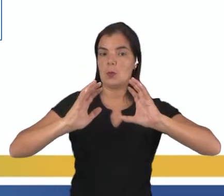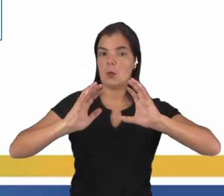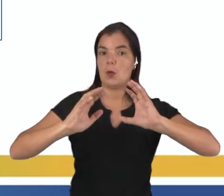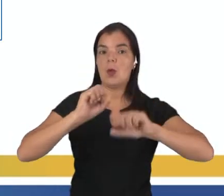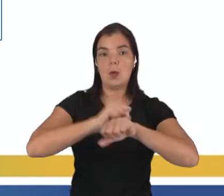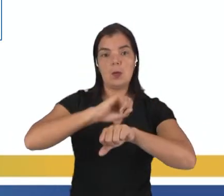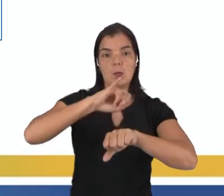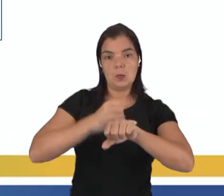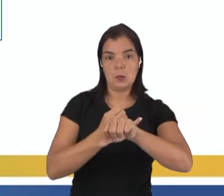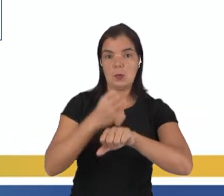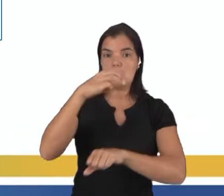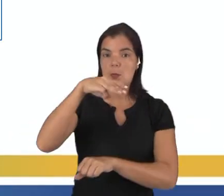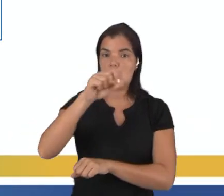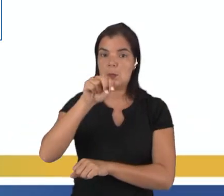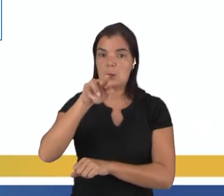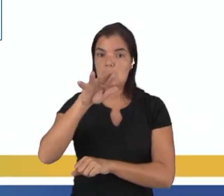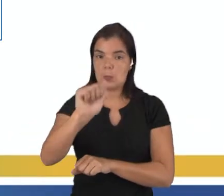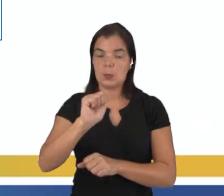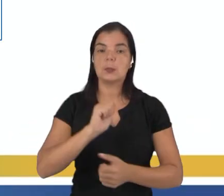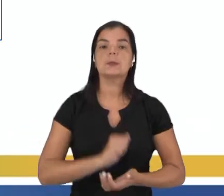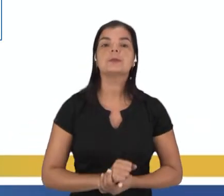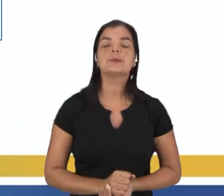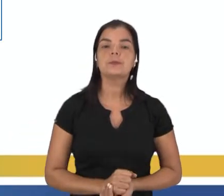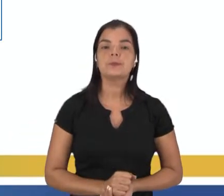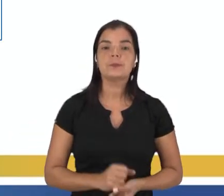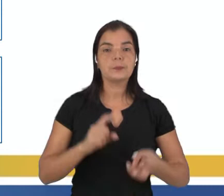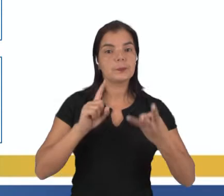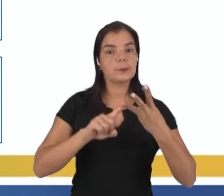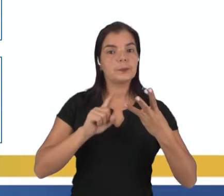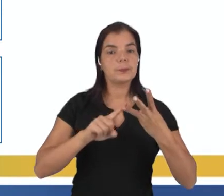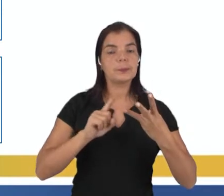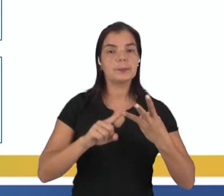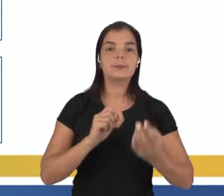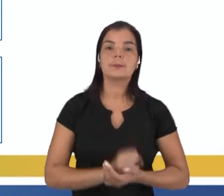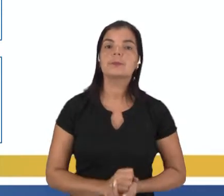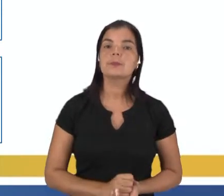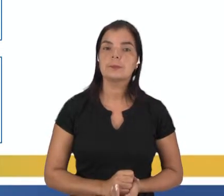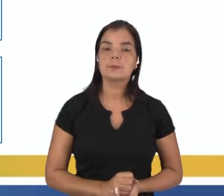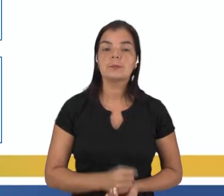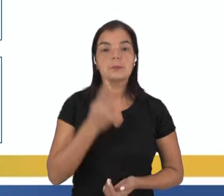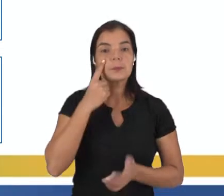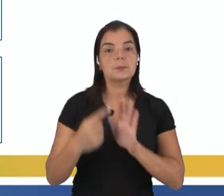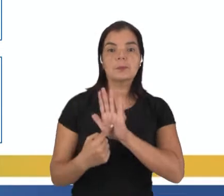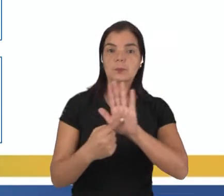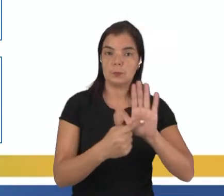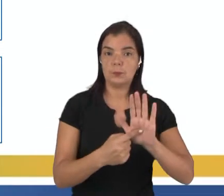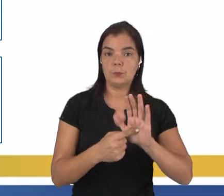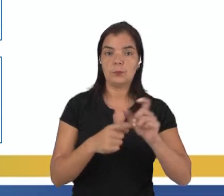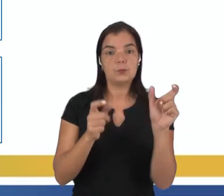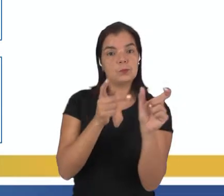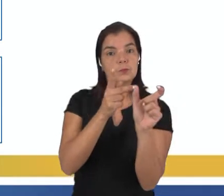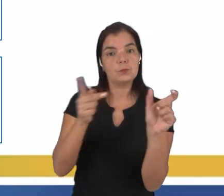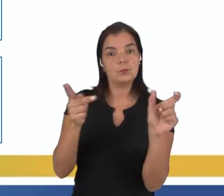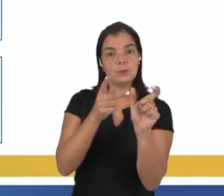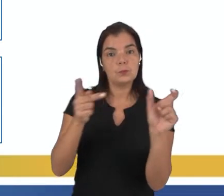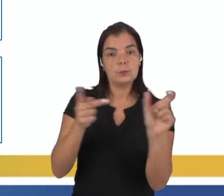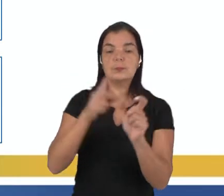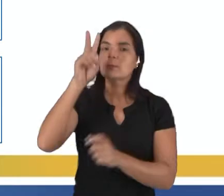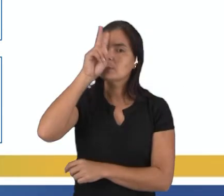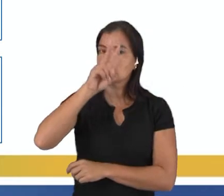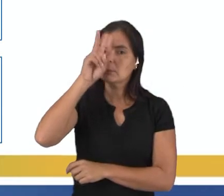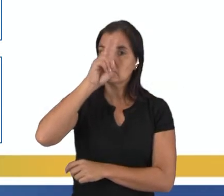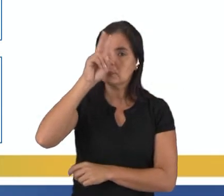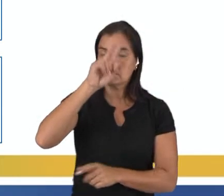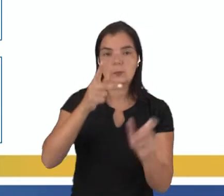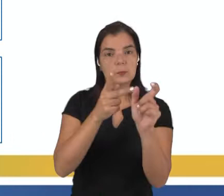sujeito aí é a Maria. Terceiro passo, identifique o predicado. Lembre-se que